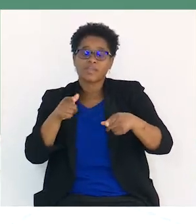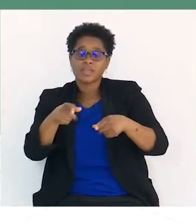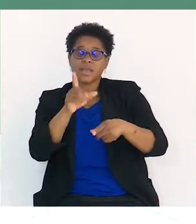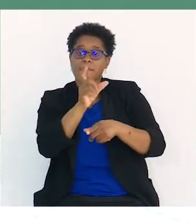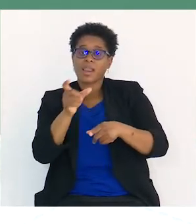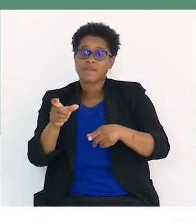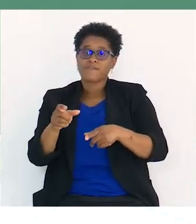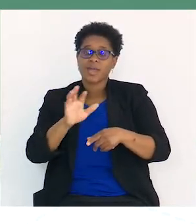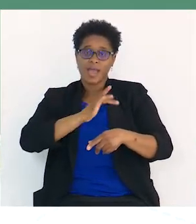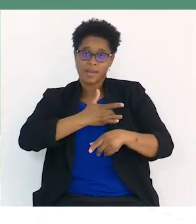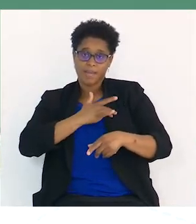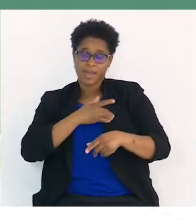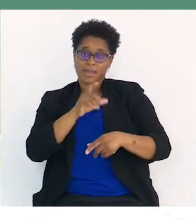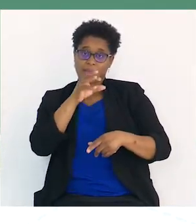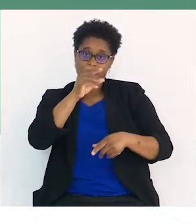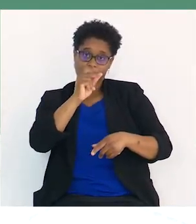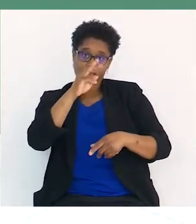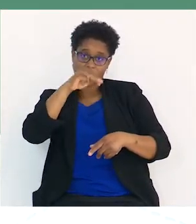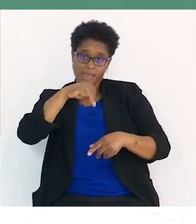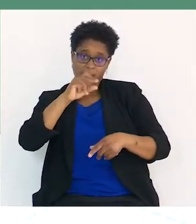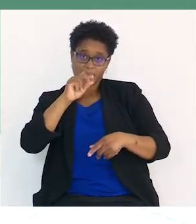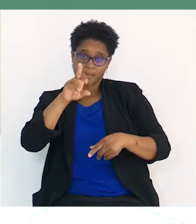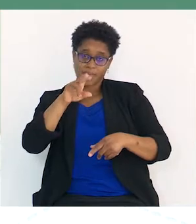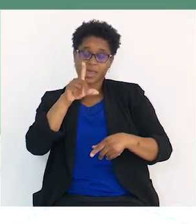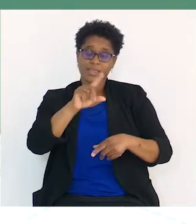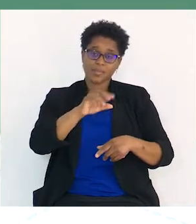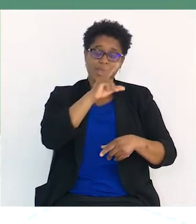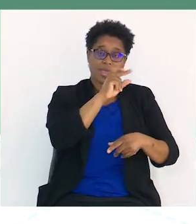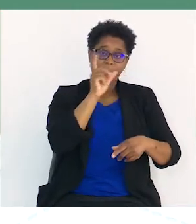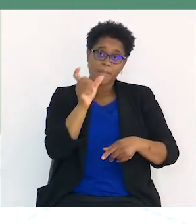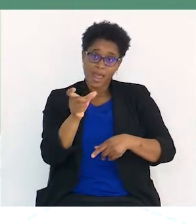amigo? Estás a ver? Tu tens a palavra amar